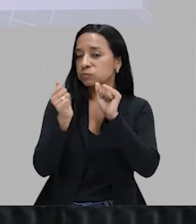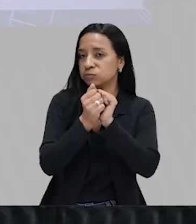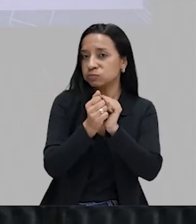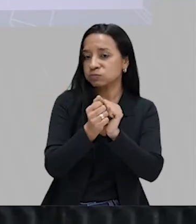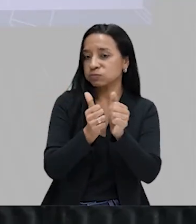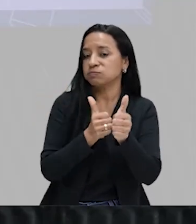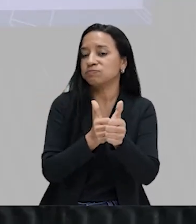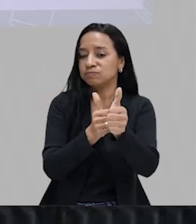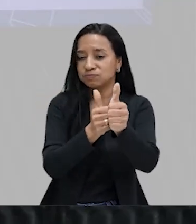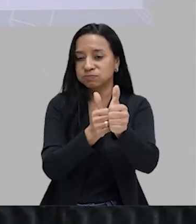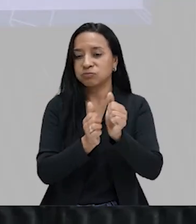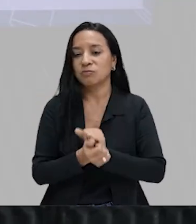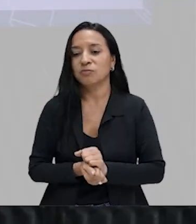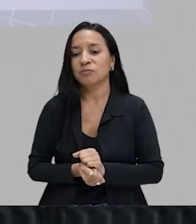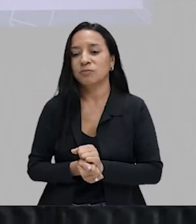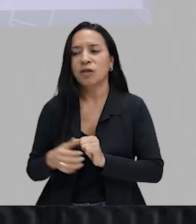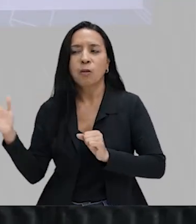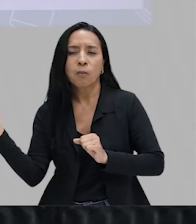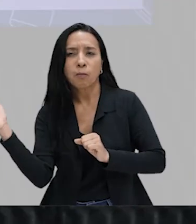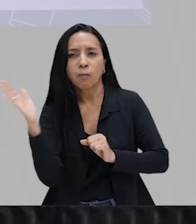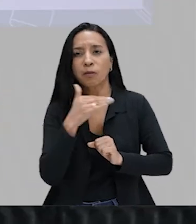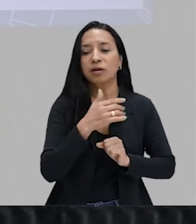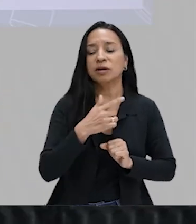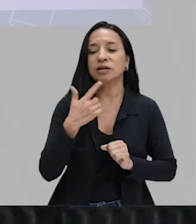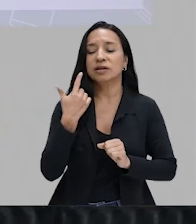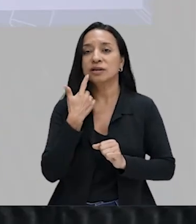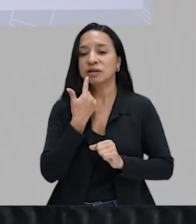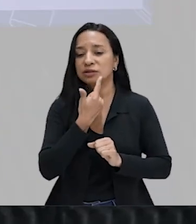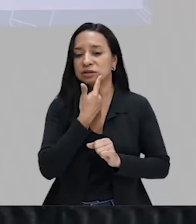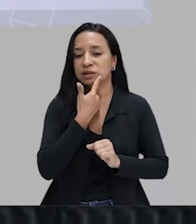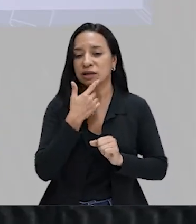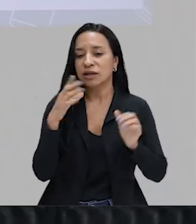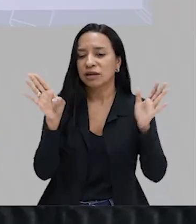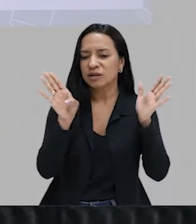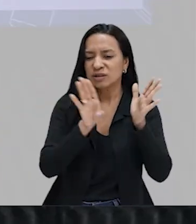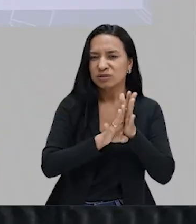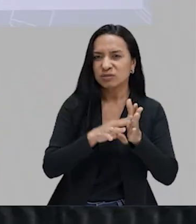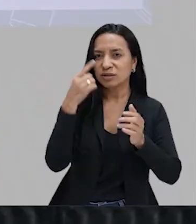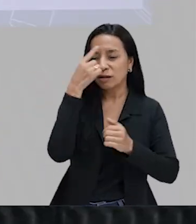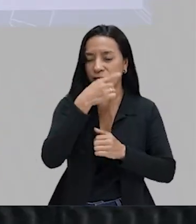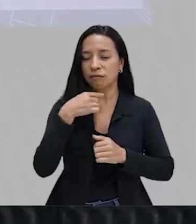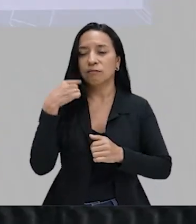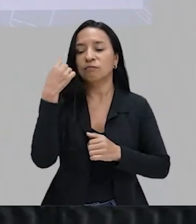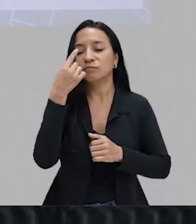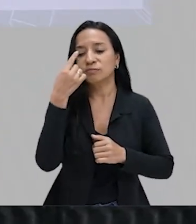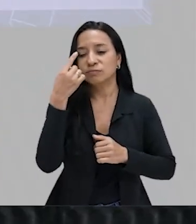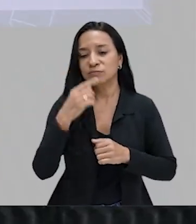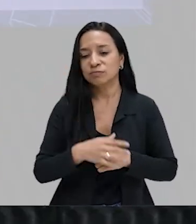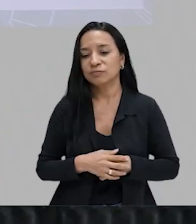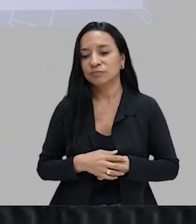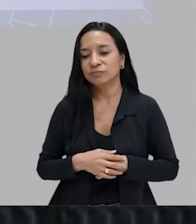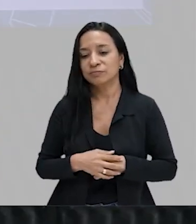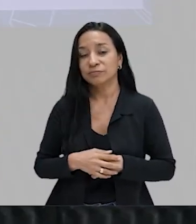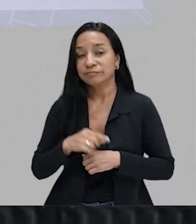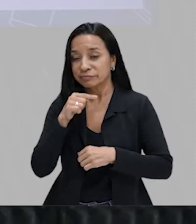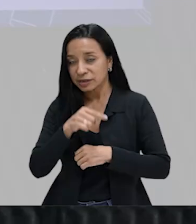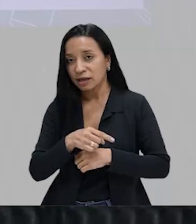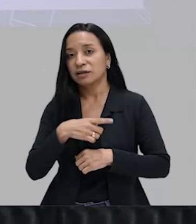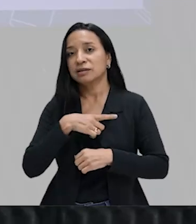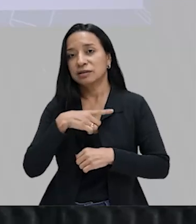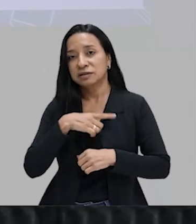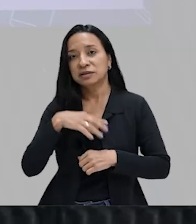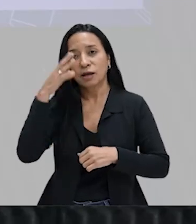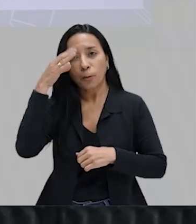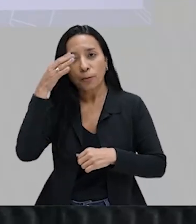falando isso? Bora bem ali merendar. Eu cheguei lá na Caruda. Ali só tem maroca. Então, observem